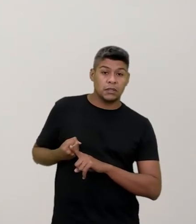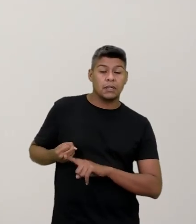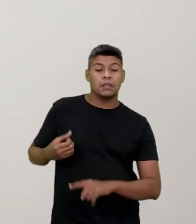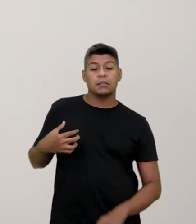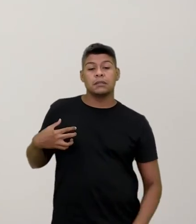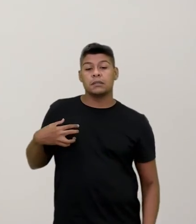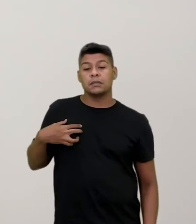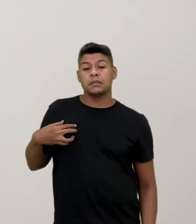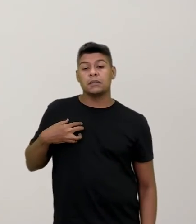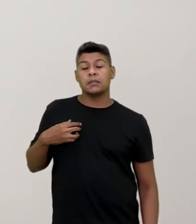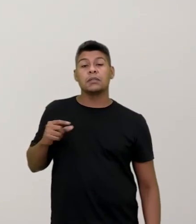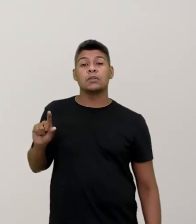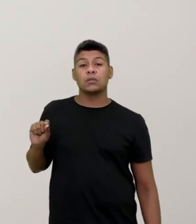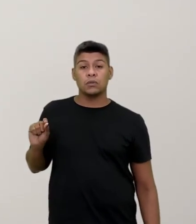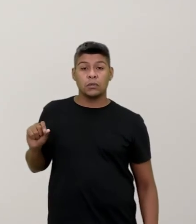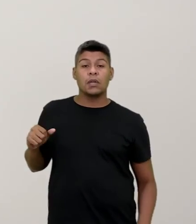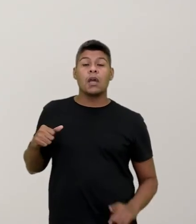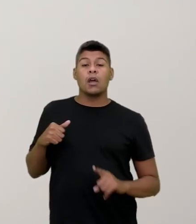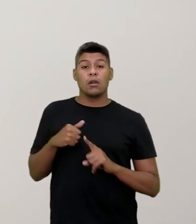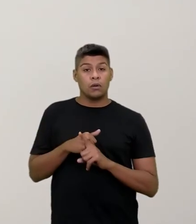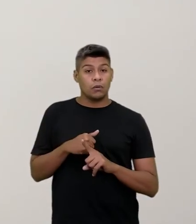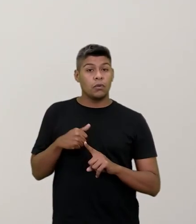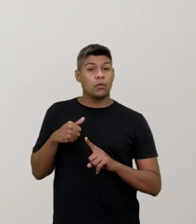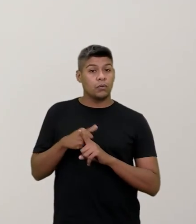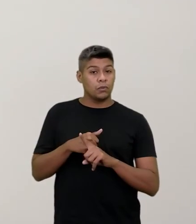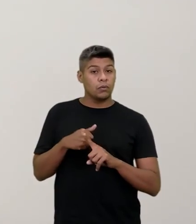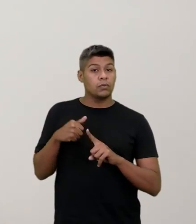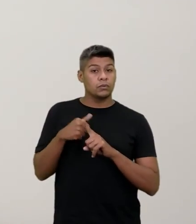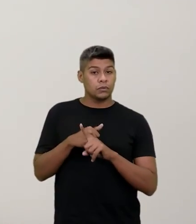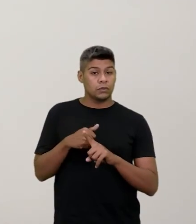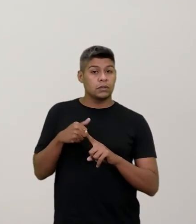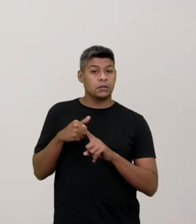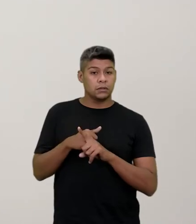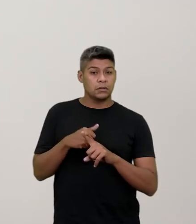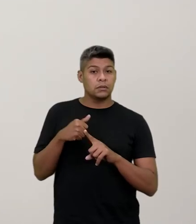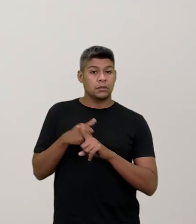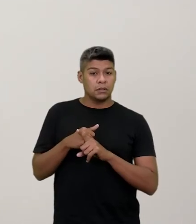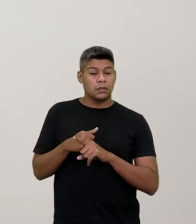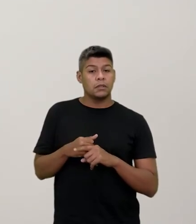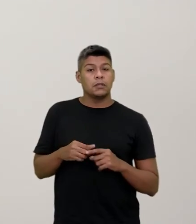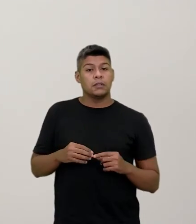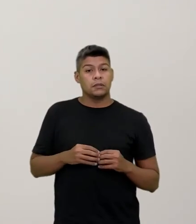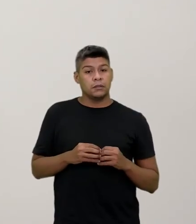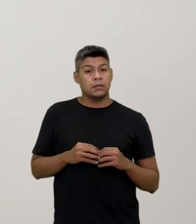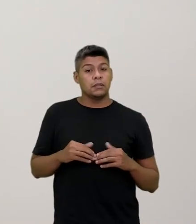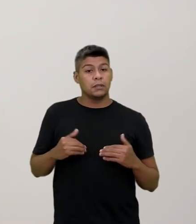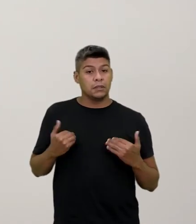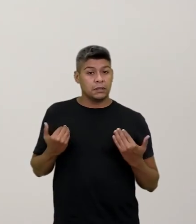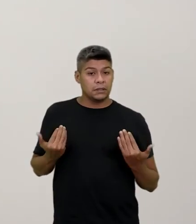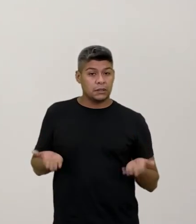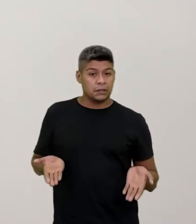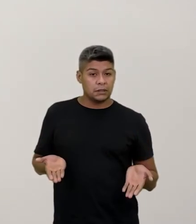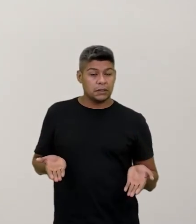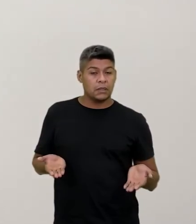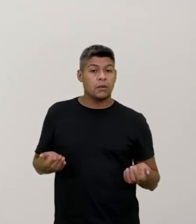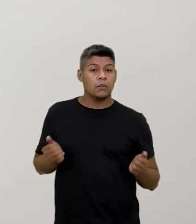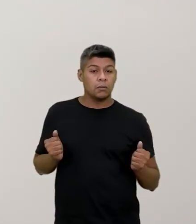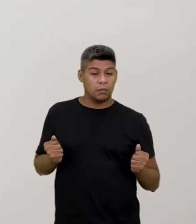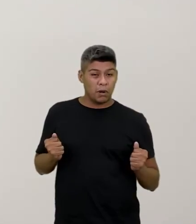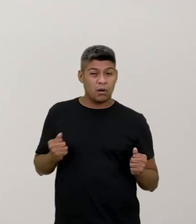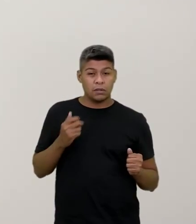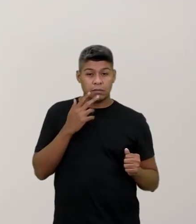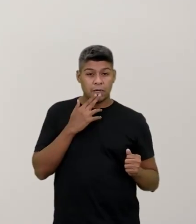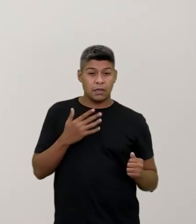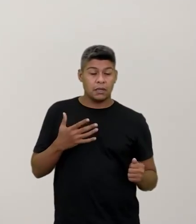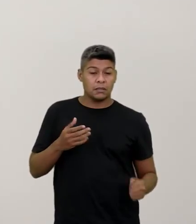sentido da luta, né, dessas atletas transgêneros, então acaba podendo chocar